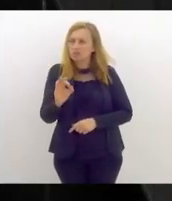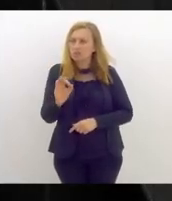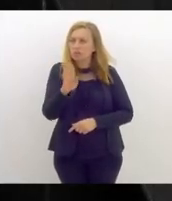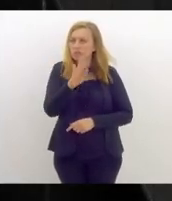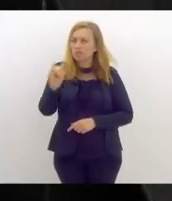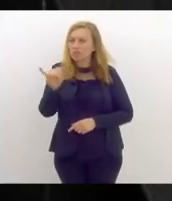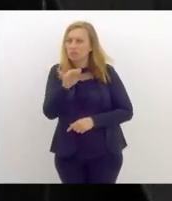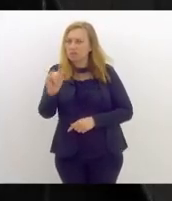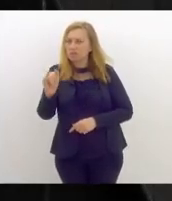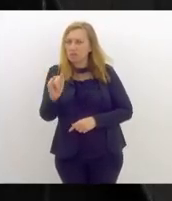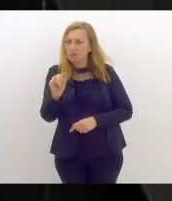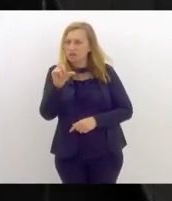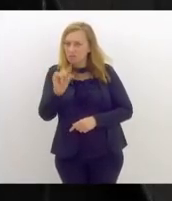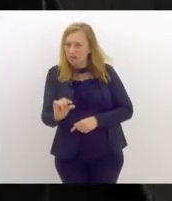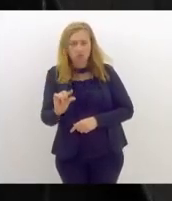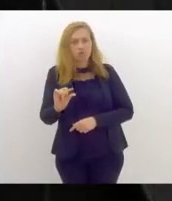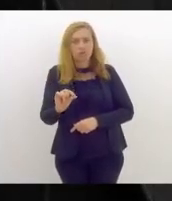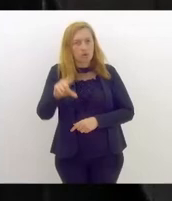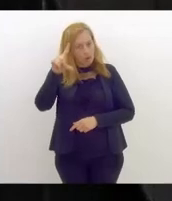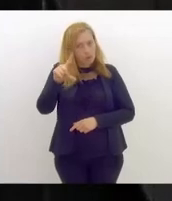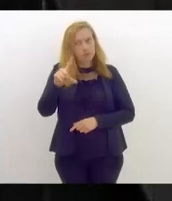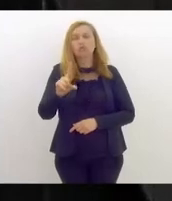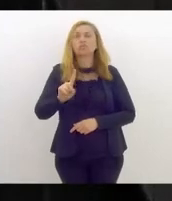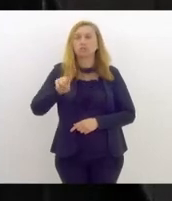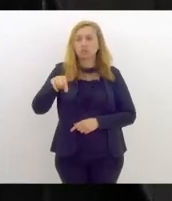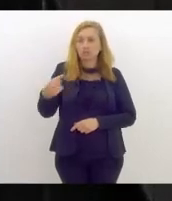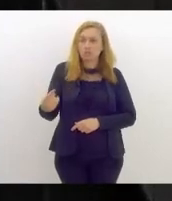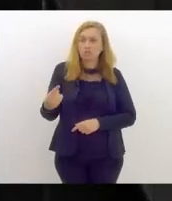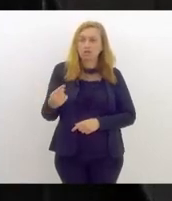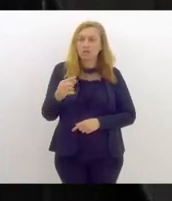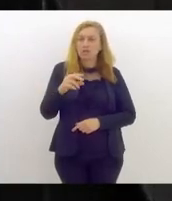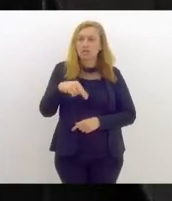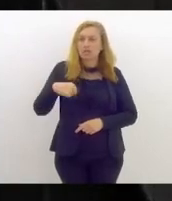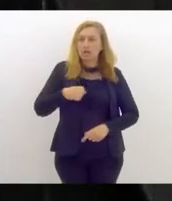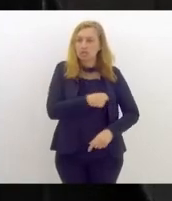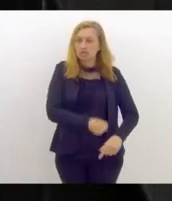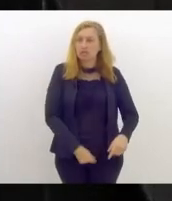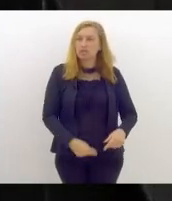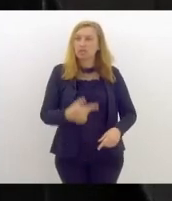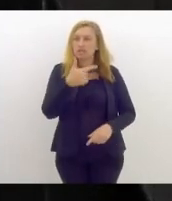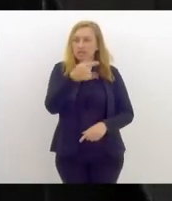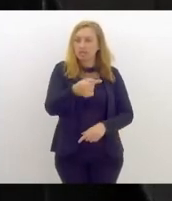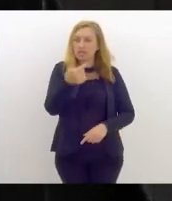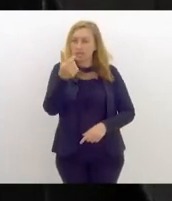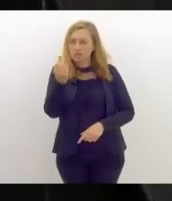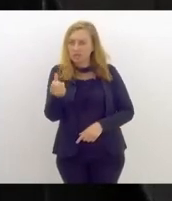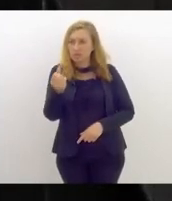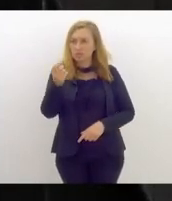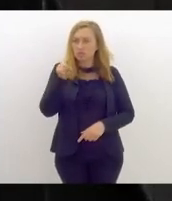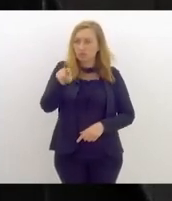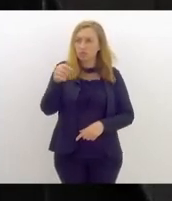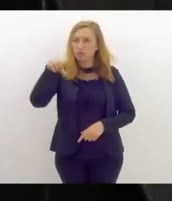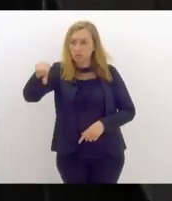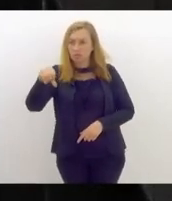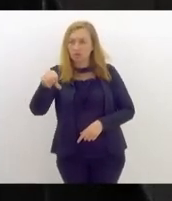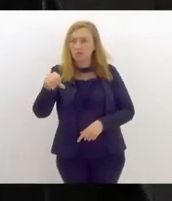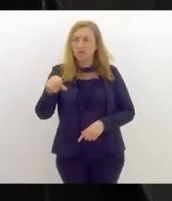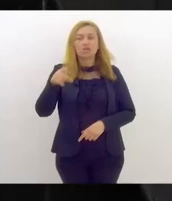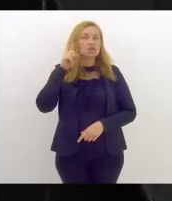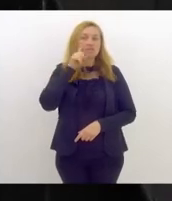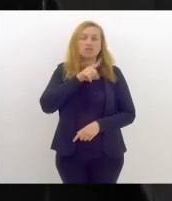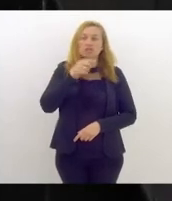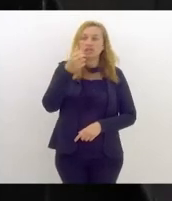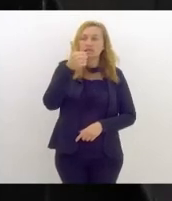alto entretanto Entretanto a China tem 76.9 a Índia 83.4 os Estados Unidos